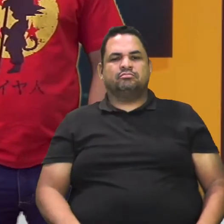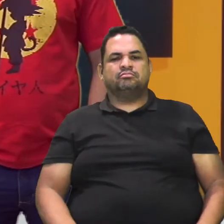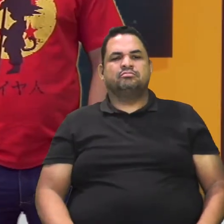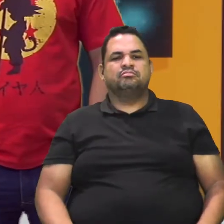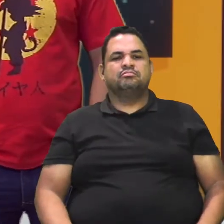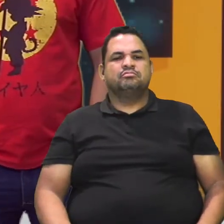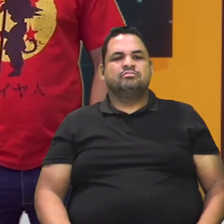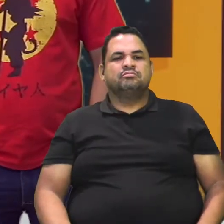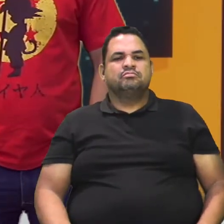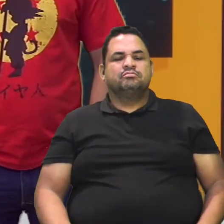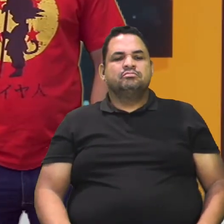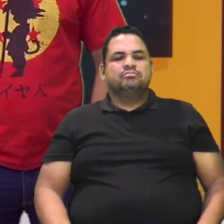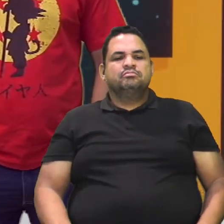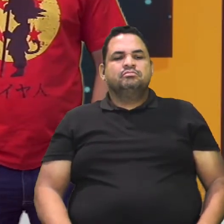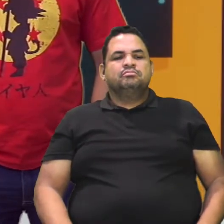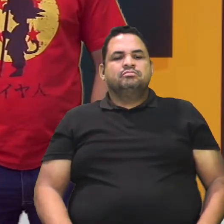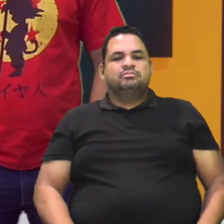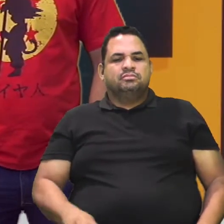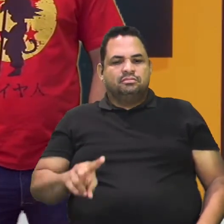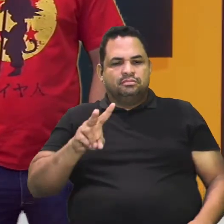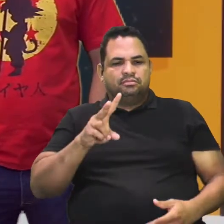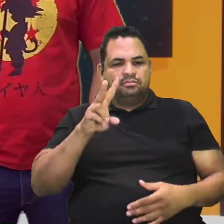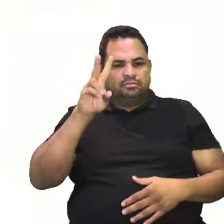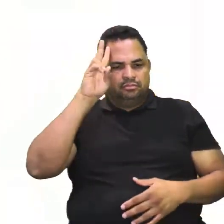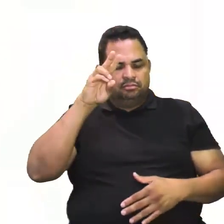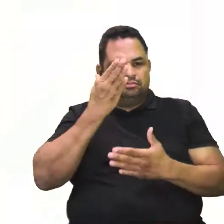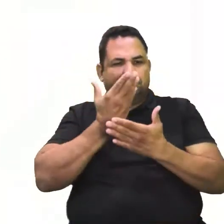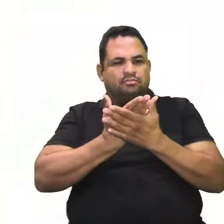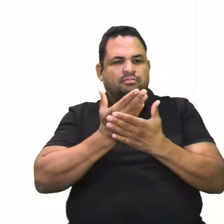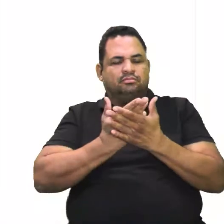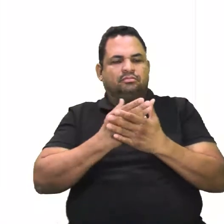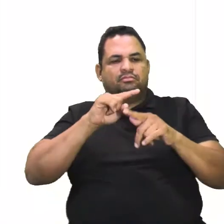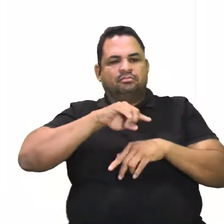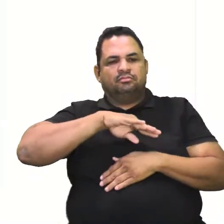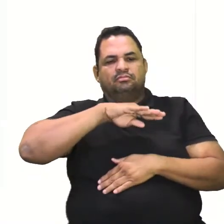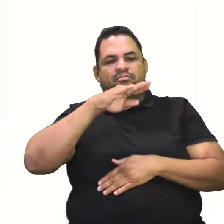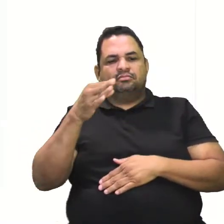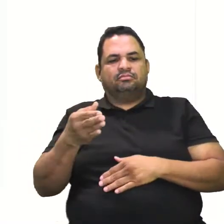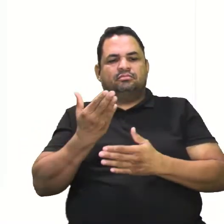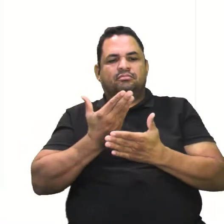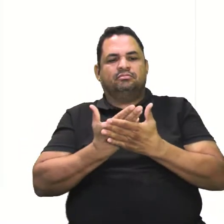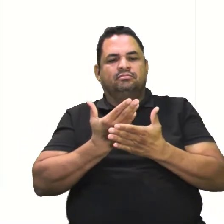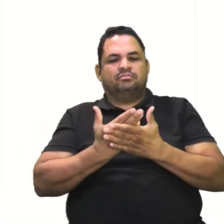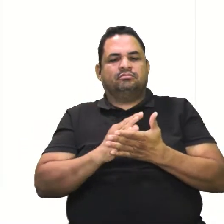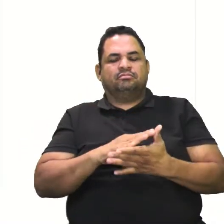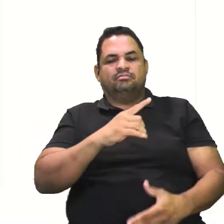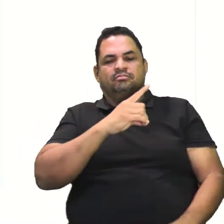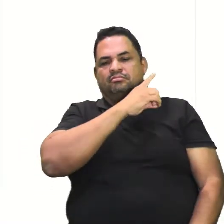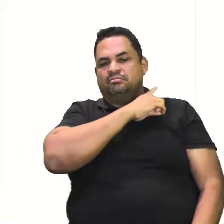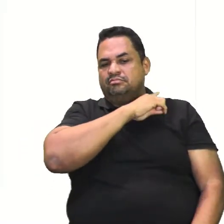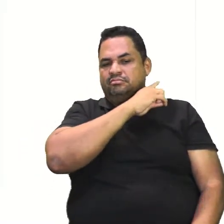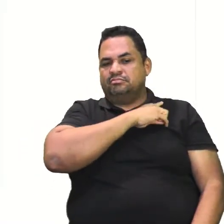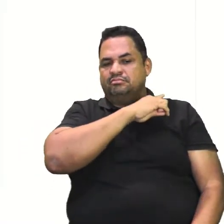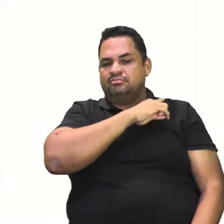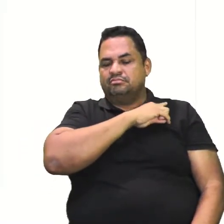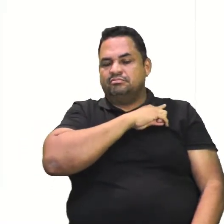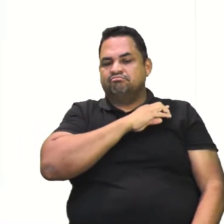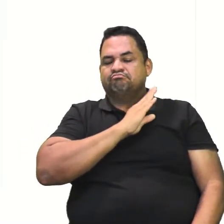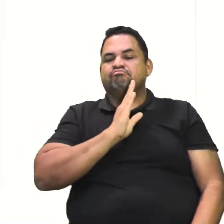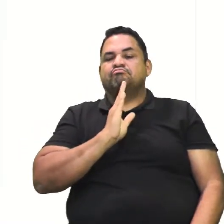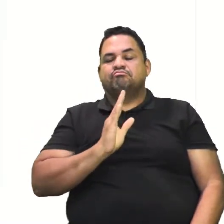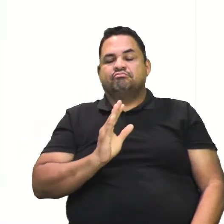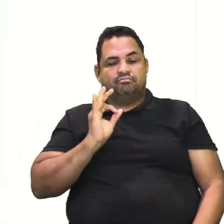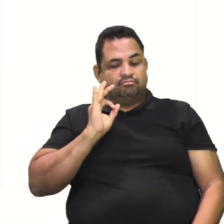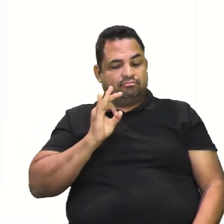lá. Lembra do estudo da parábola? E aí? A gente estudou muito bem isso no